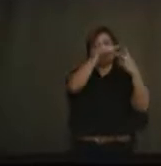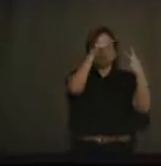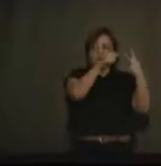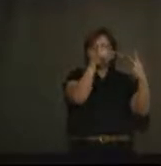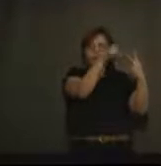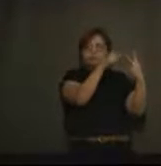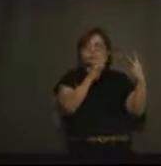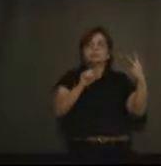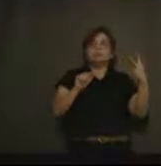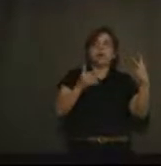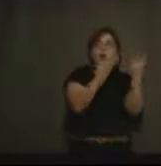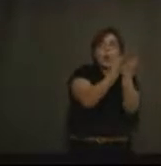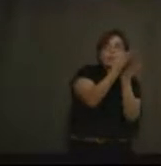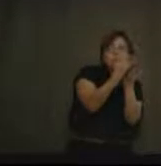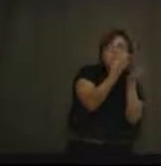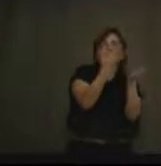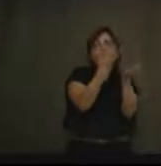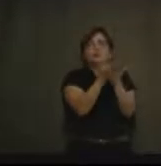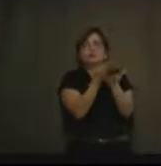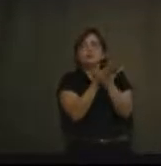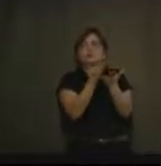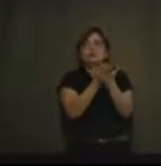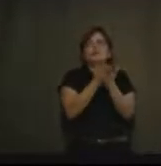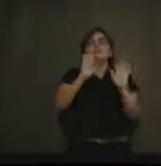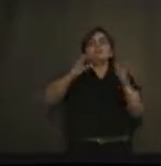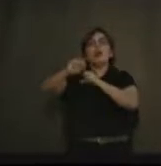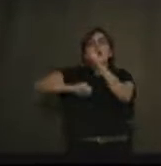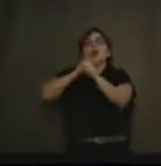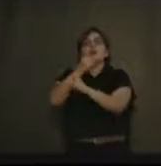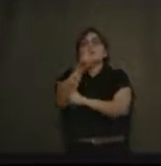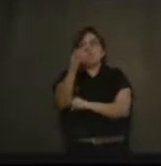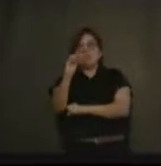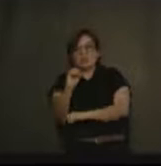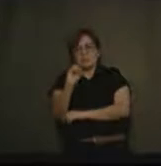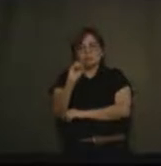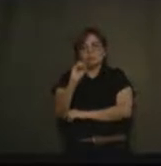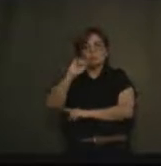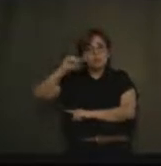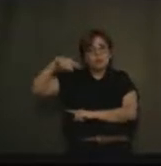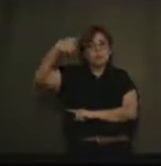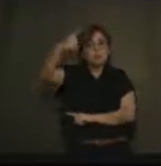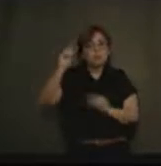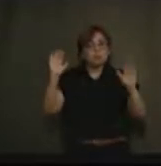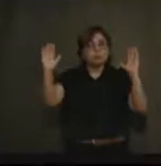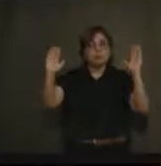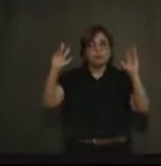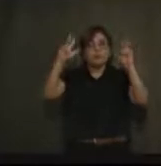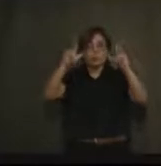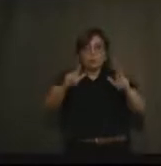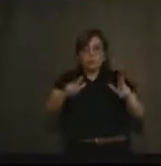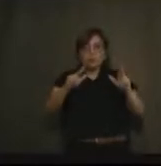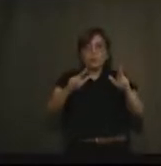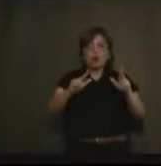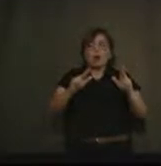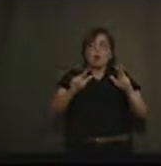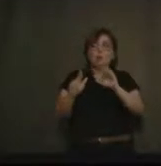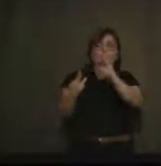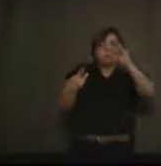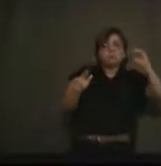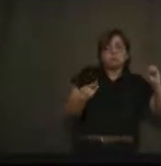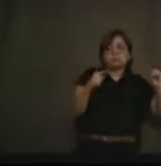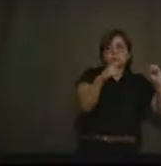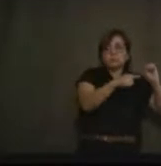Anosov, já nos anos 60, mas também, ao mesmo tempo, no Ocidente, sobretudo por influência de Steven